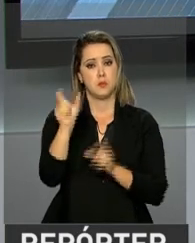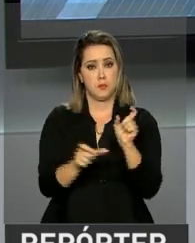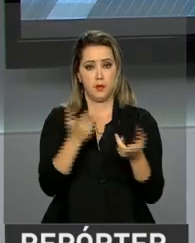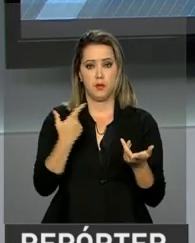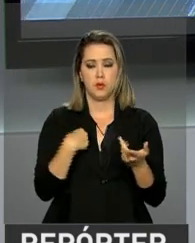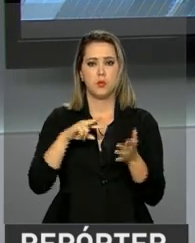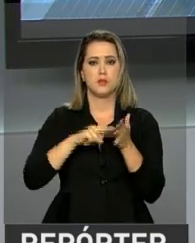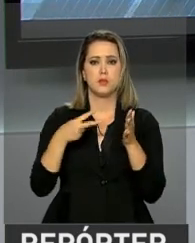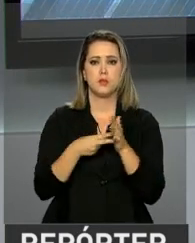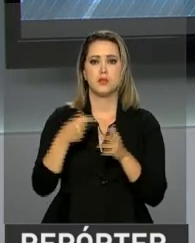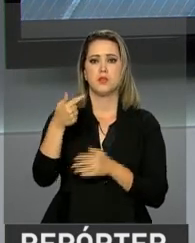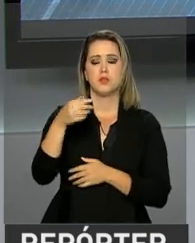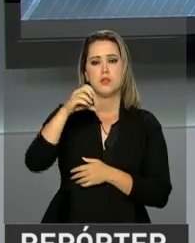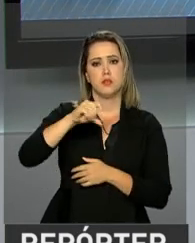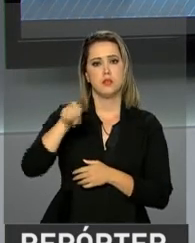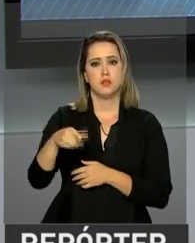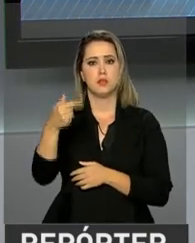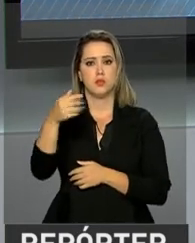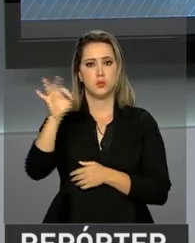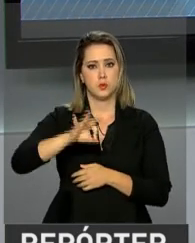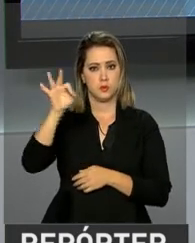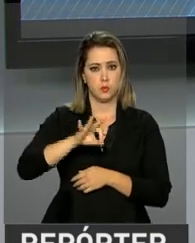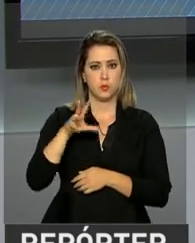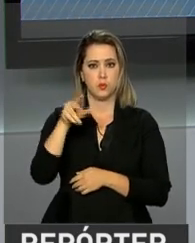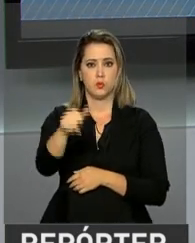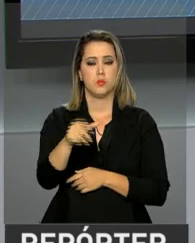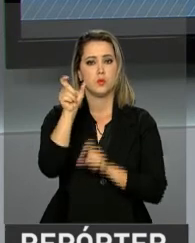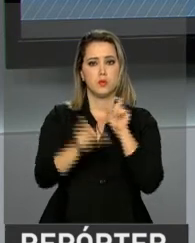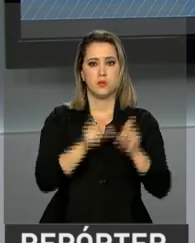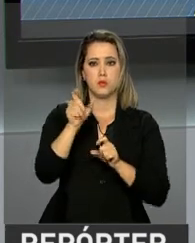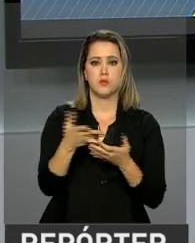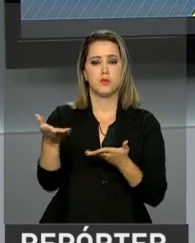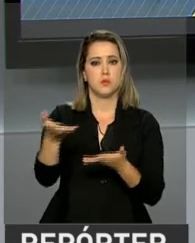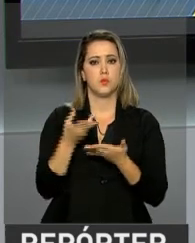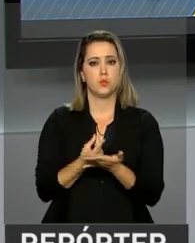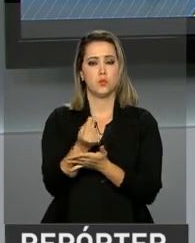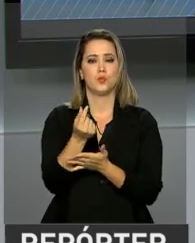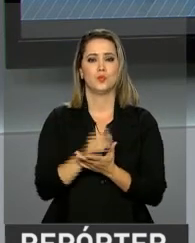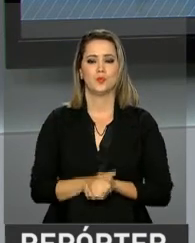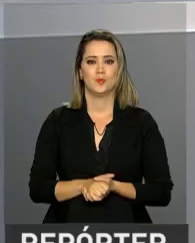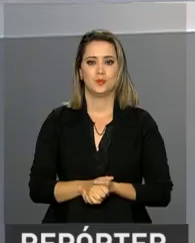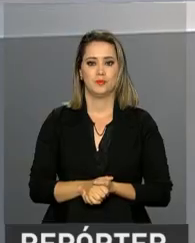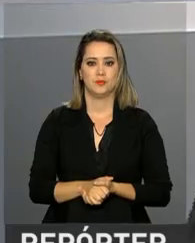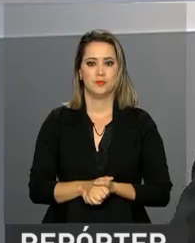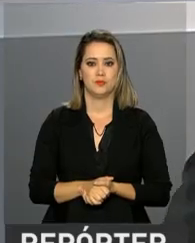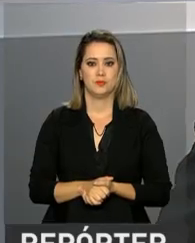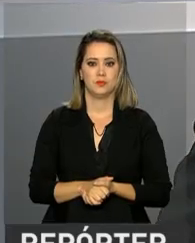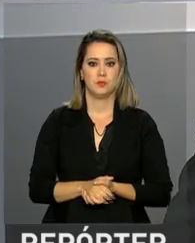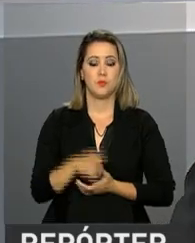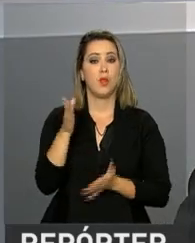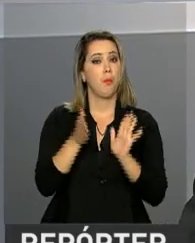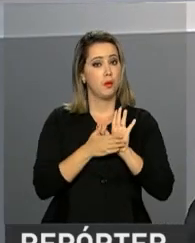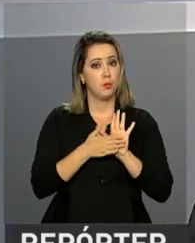que representa 79,7 por cento do total de pessoas que devem receber os recursos a